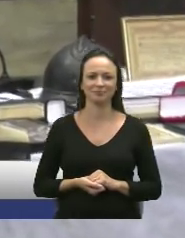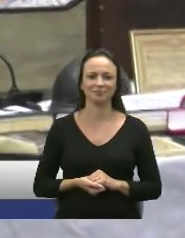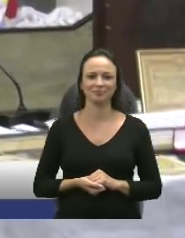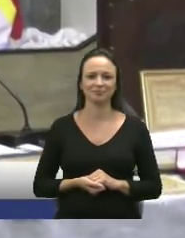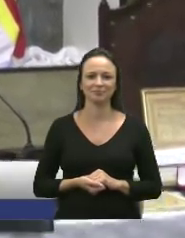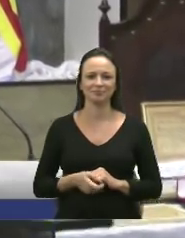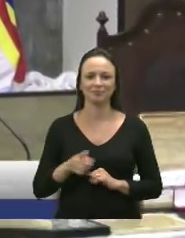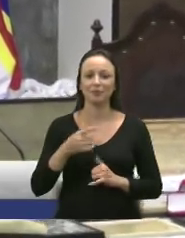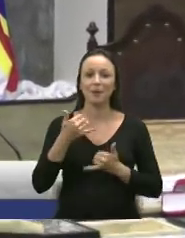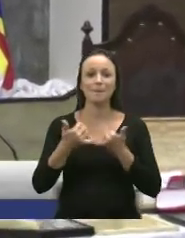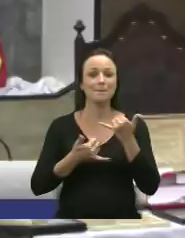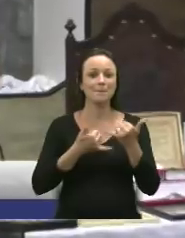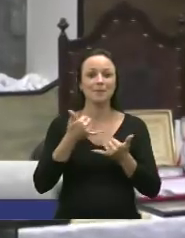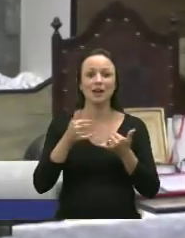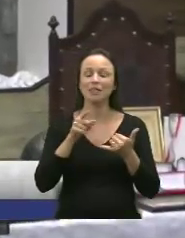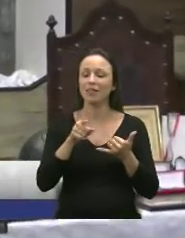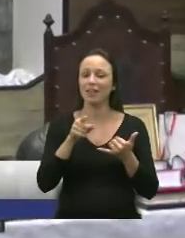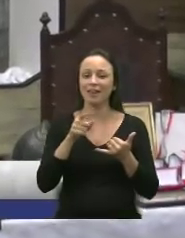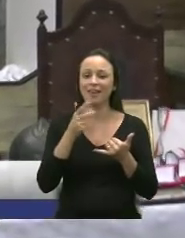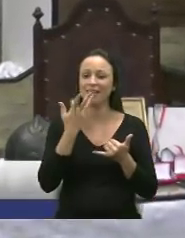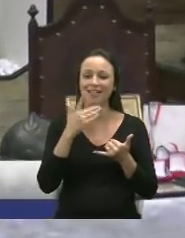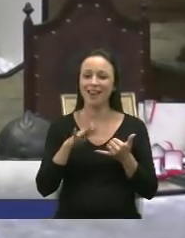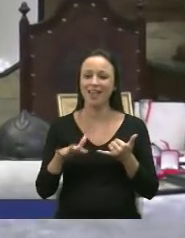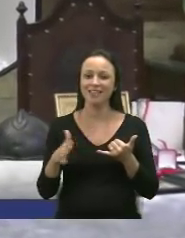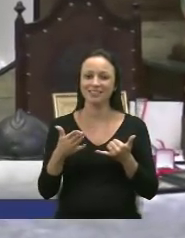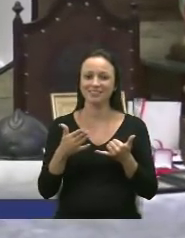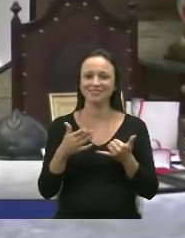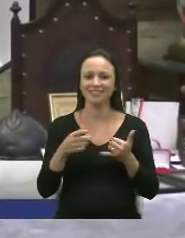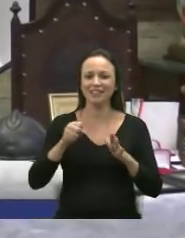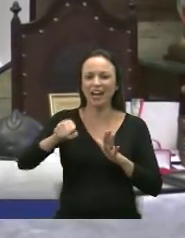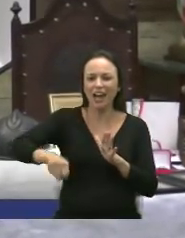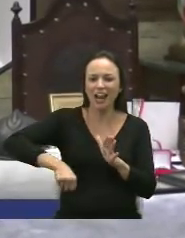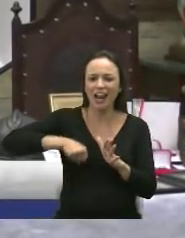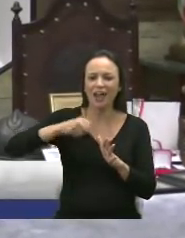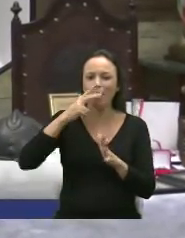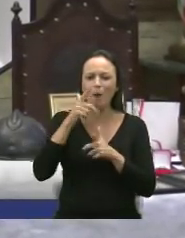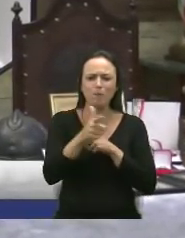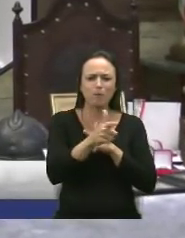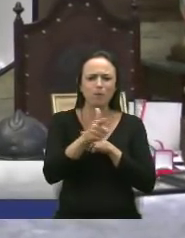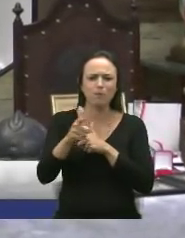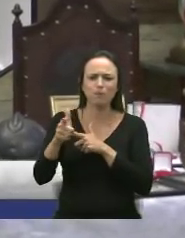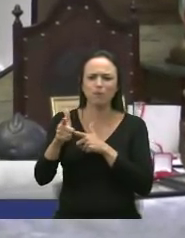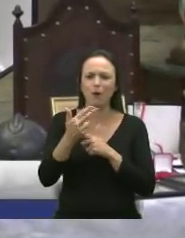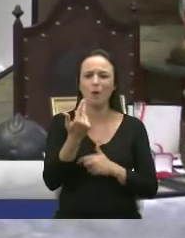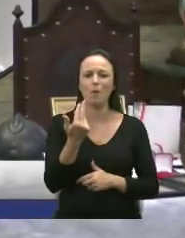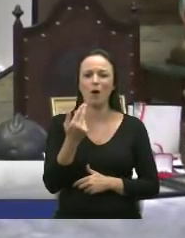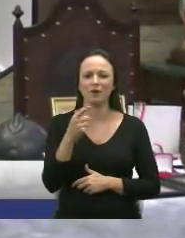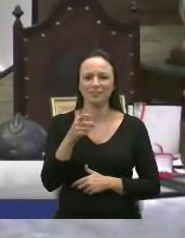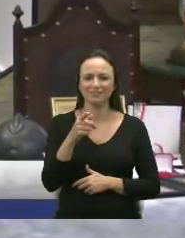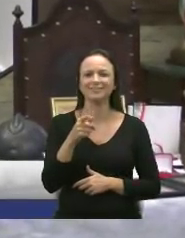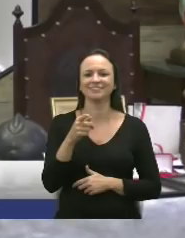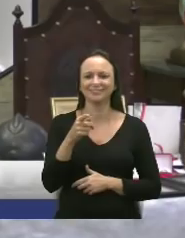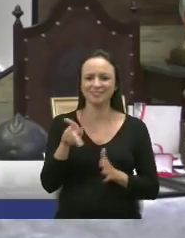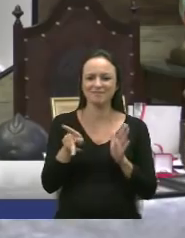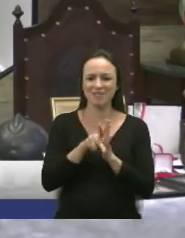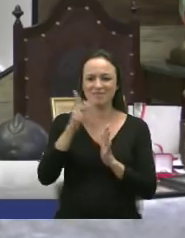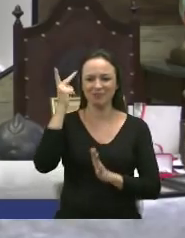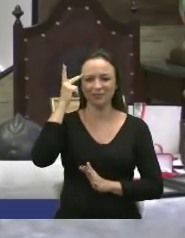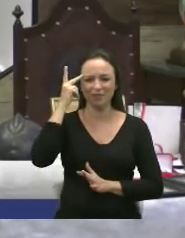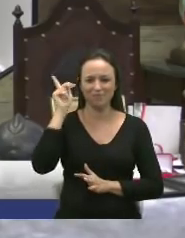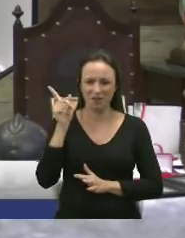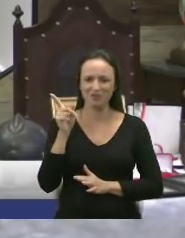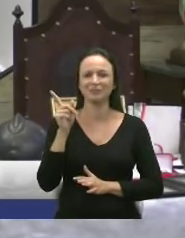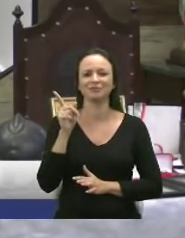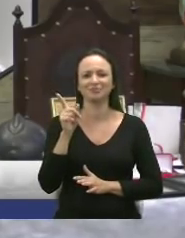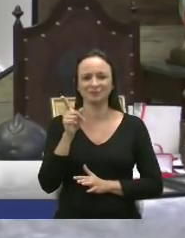Uma brincadeira de criança. A matraca. A metralhadora virtual de São Paulo. A